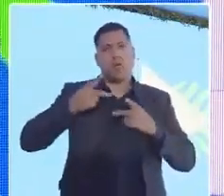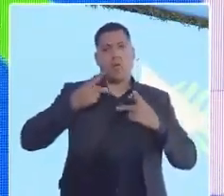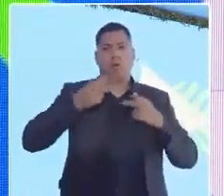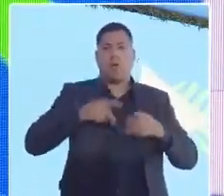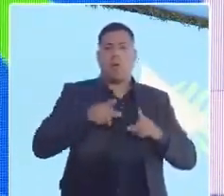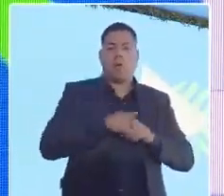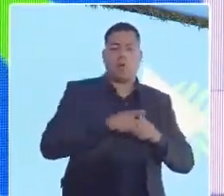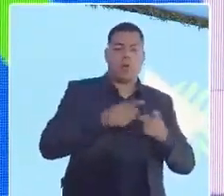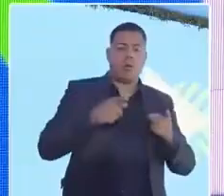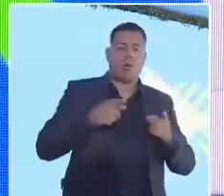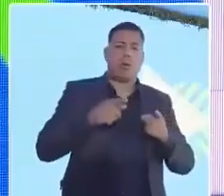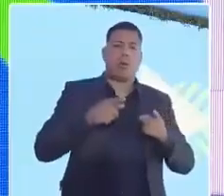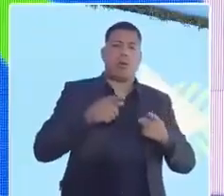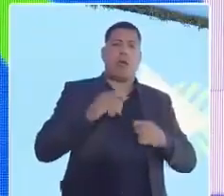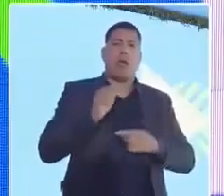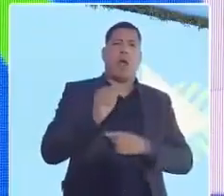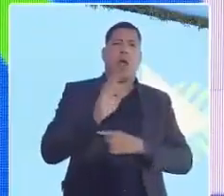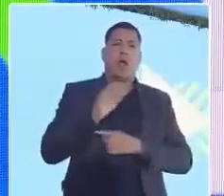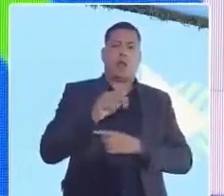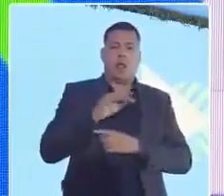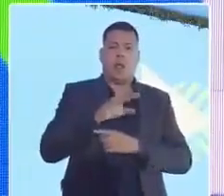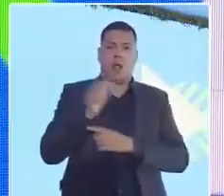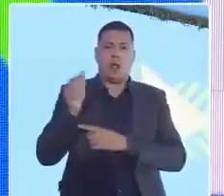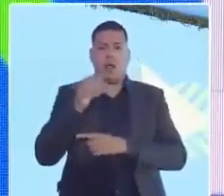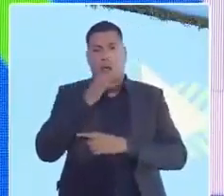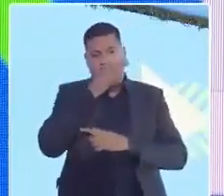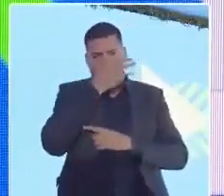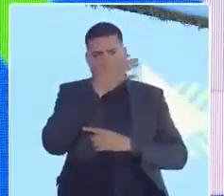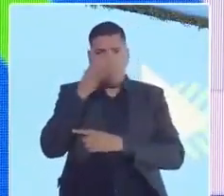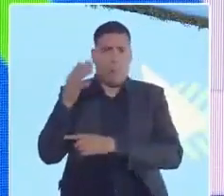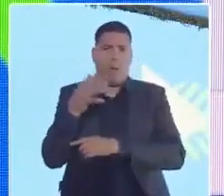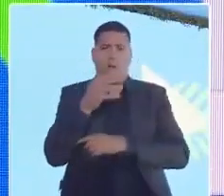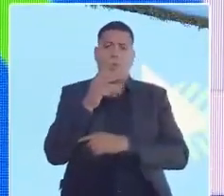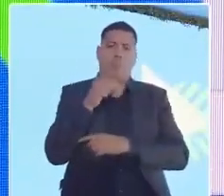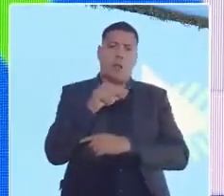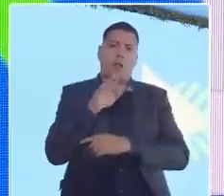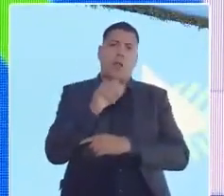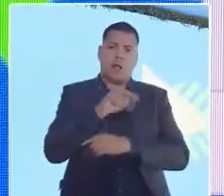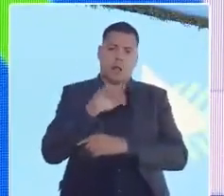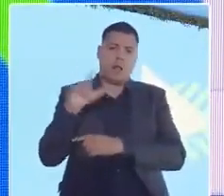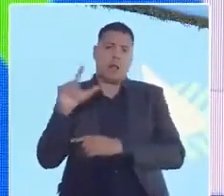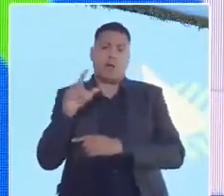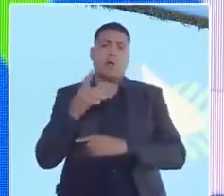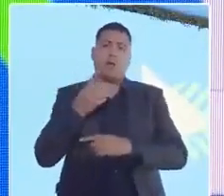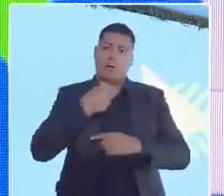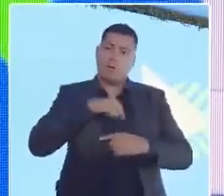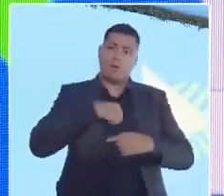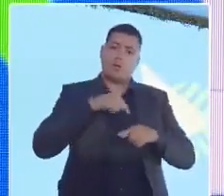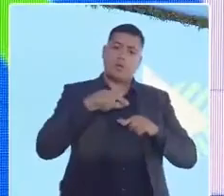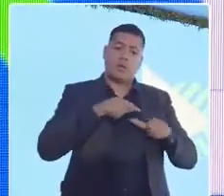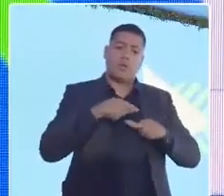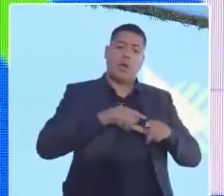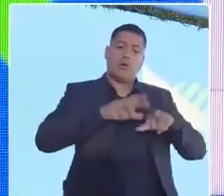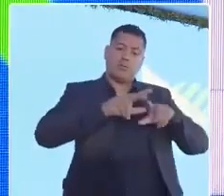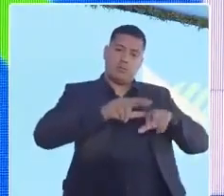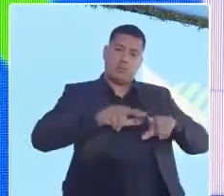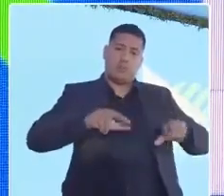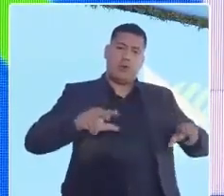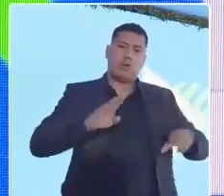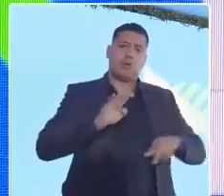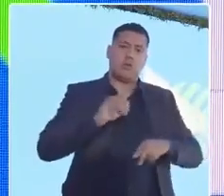Mata Atlântica o Pantanal dessa forma trabalharemos de forma coerente entre os biomas considerando